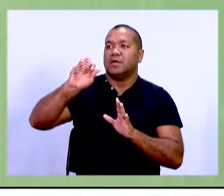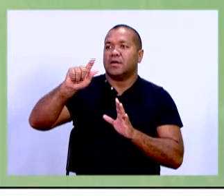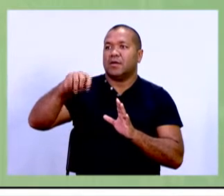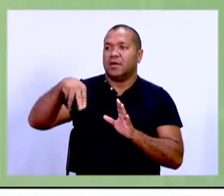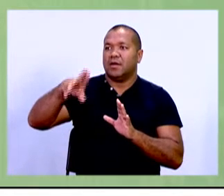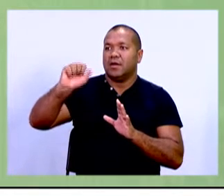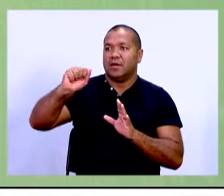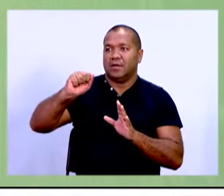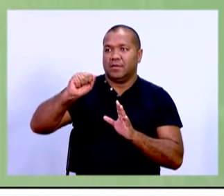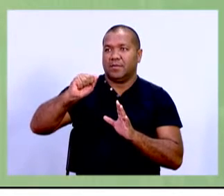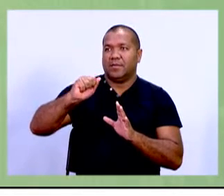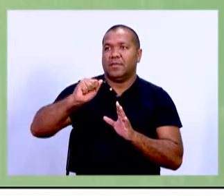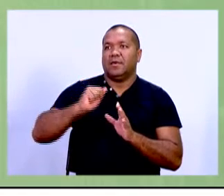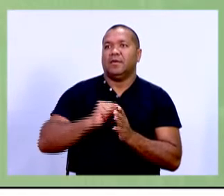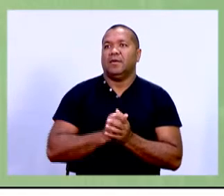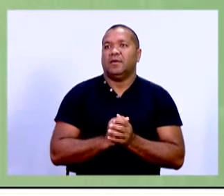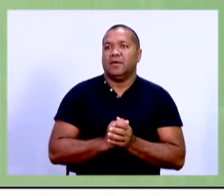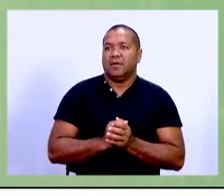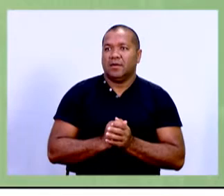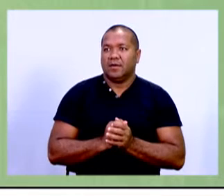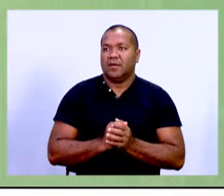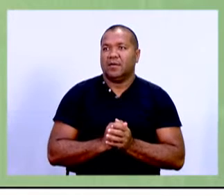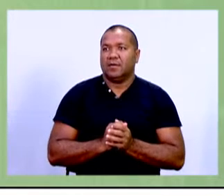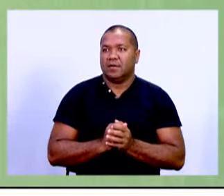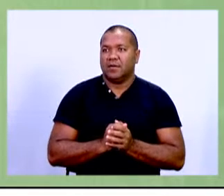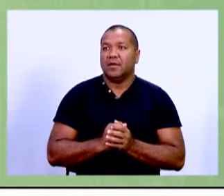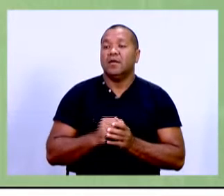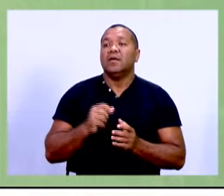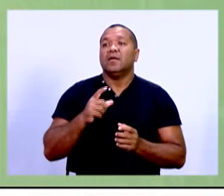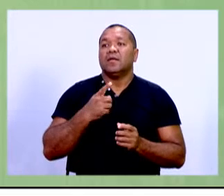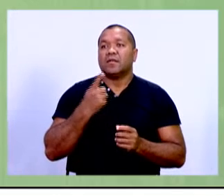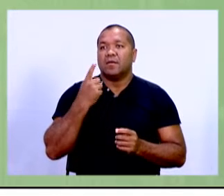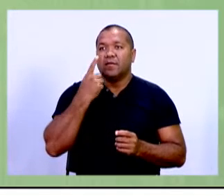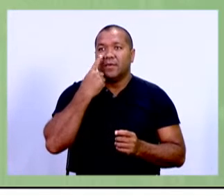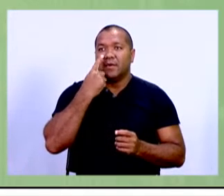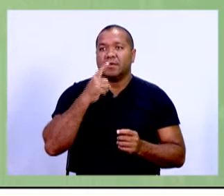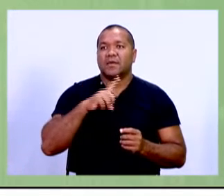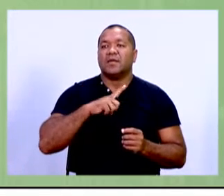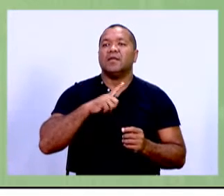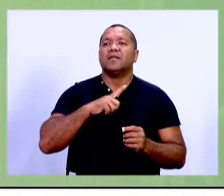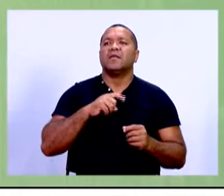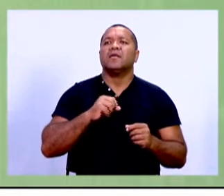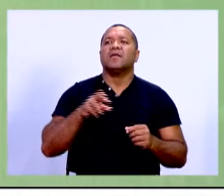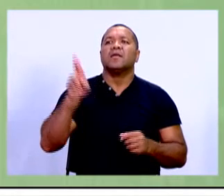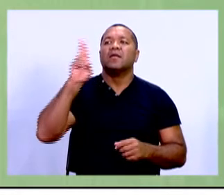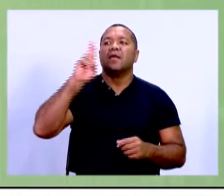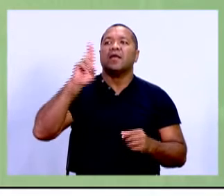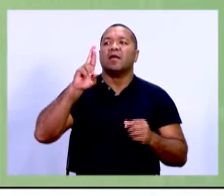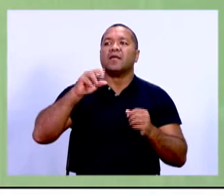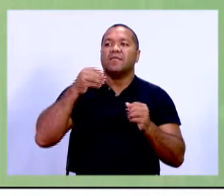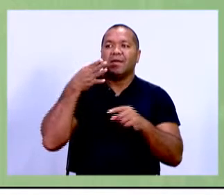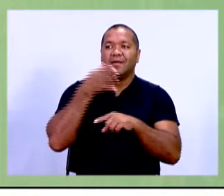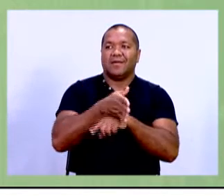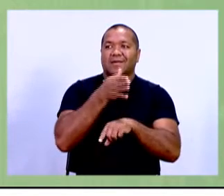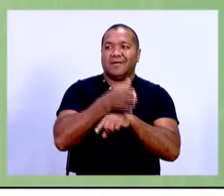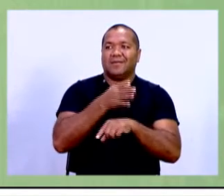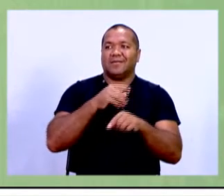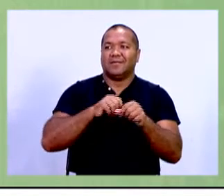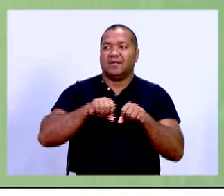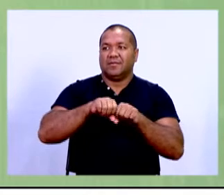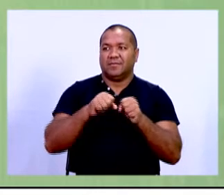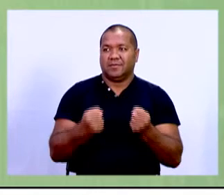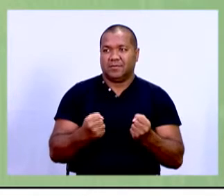tem nós de decisão. Então, ele tem quem vai logar aqui no meu sistema.